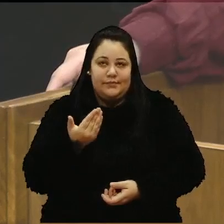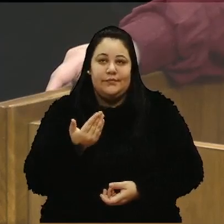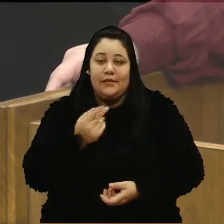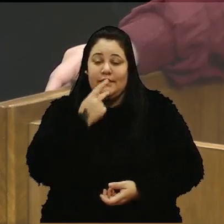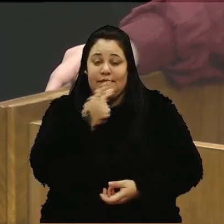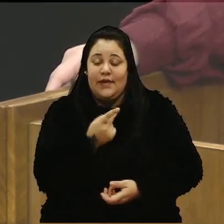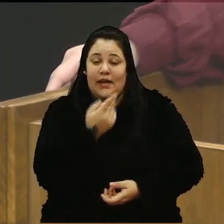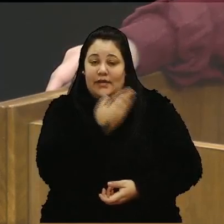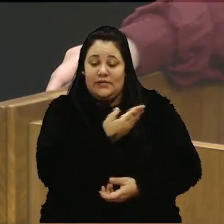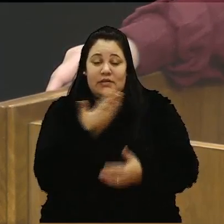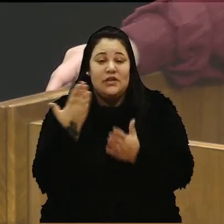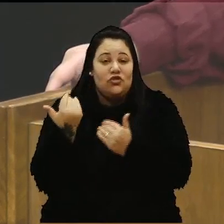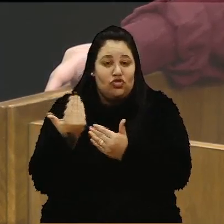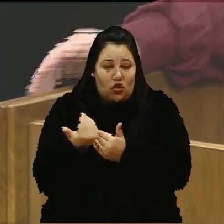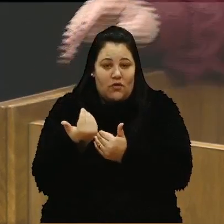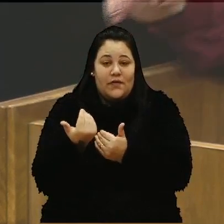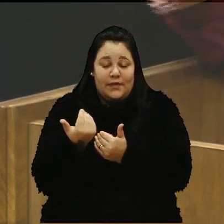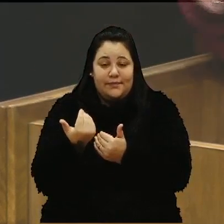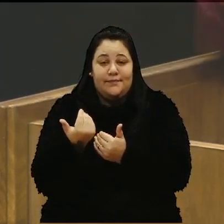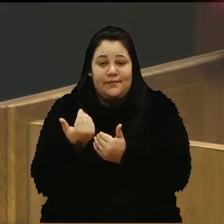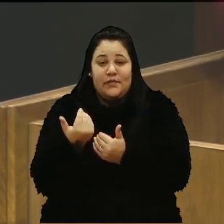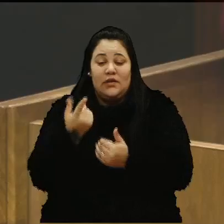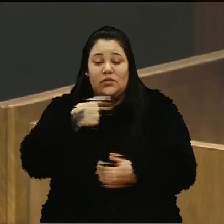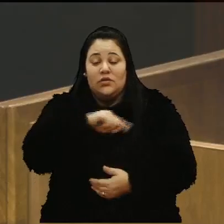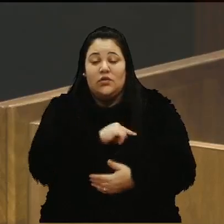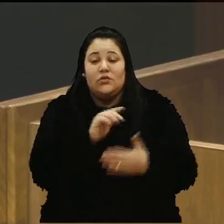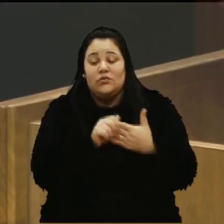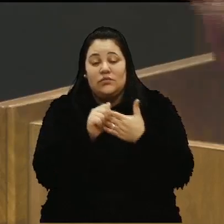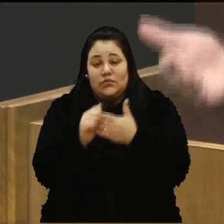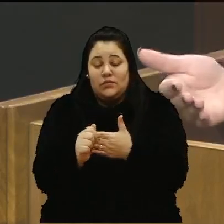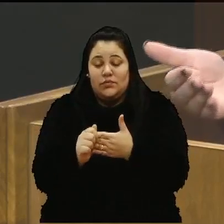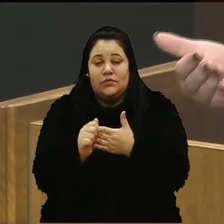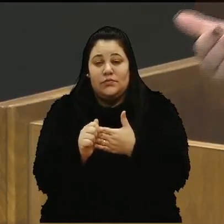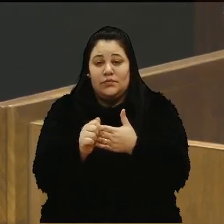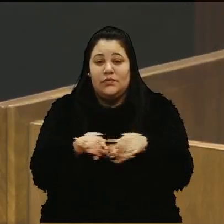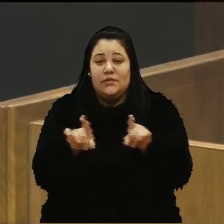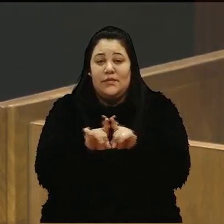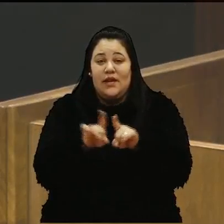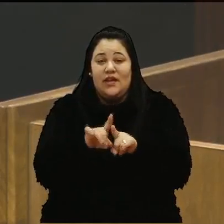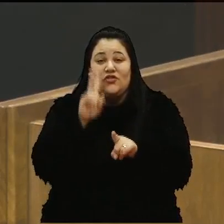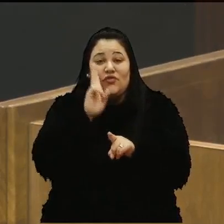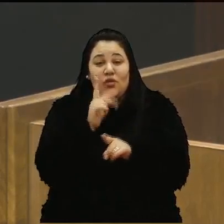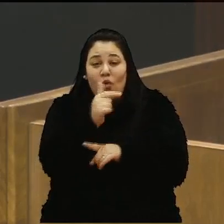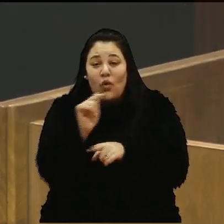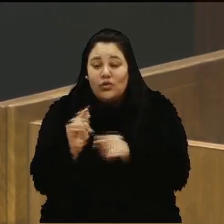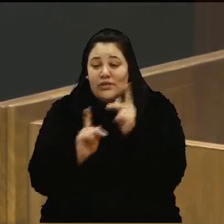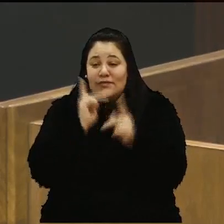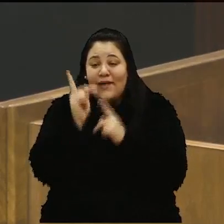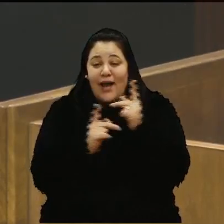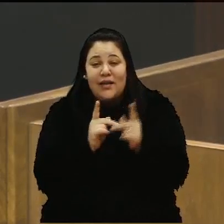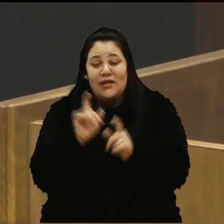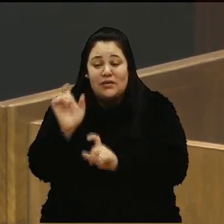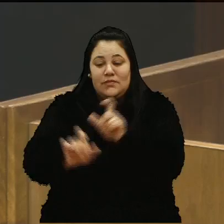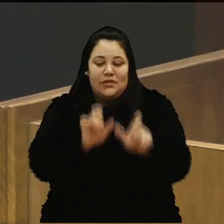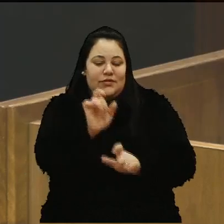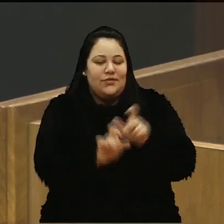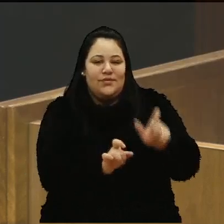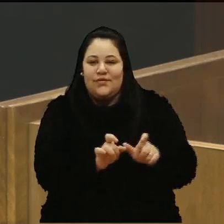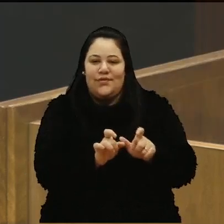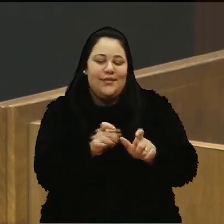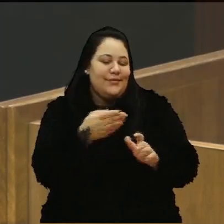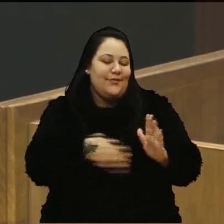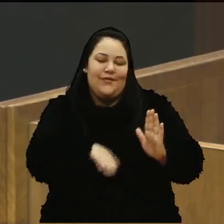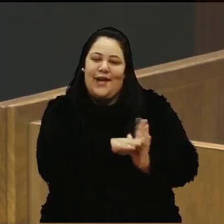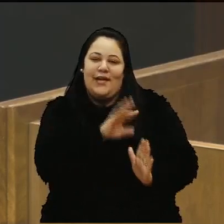relato, né, dessa adolescente, enfim, a gente verifica vários outros relatos que as pessoas não vão até a Brigada Militar,